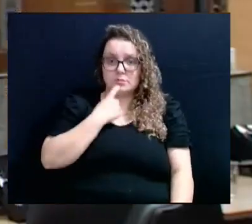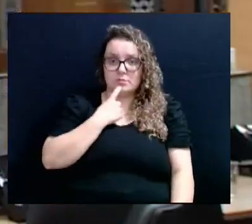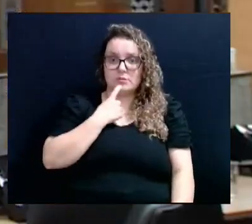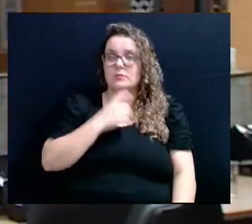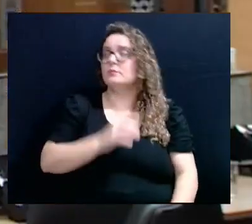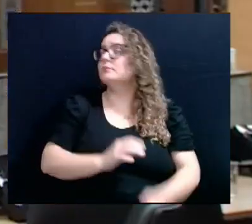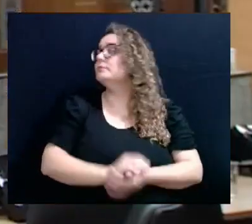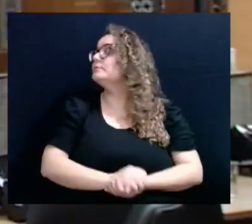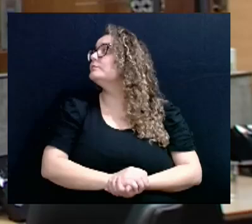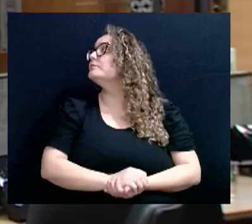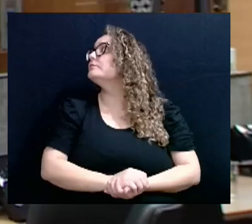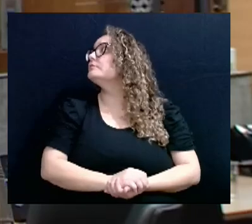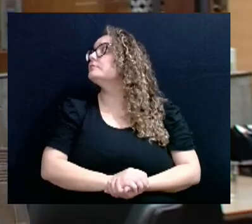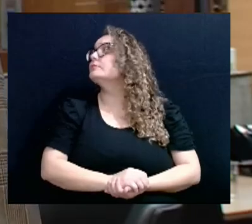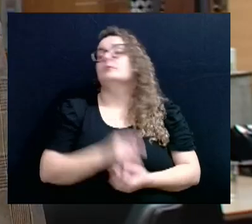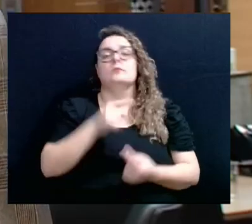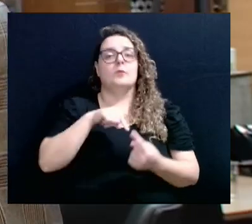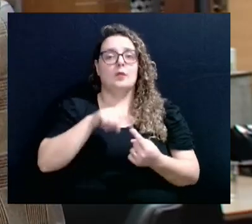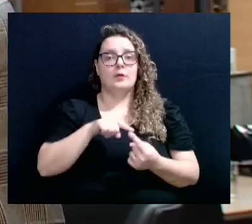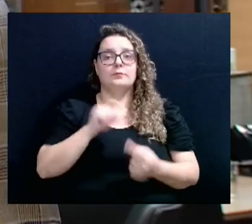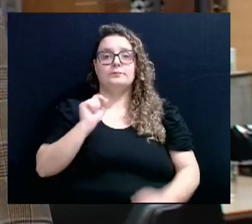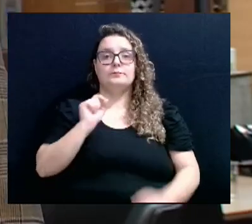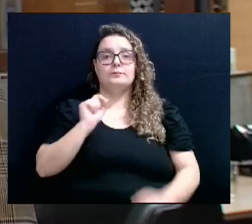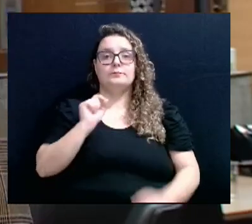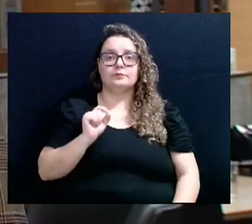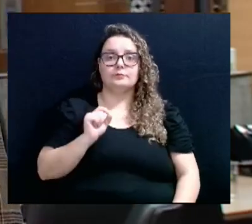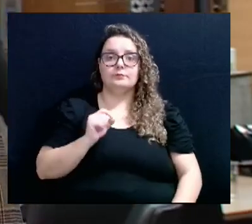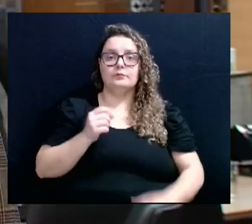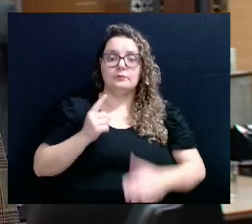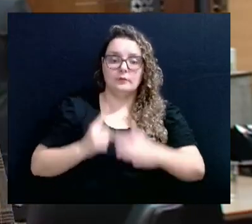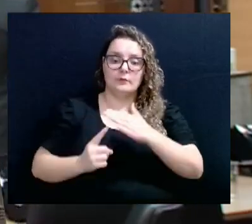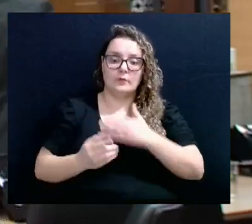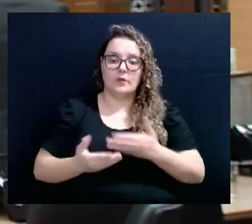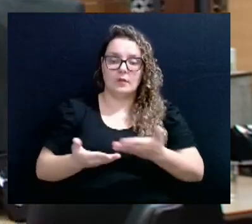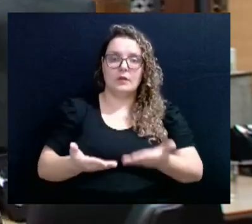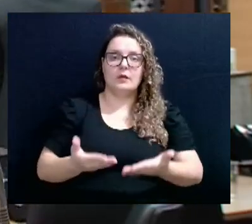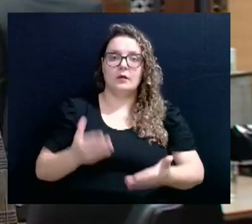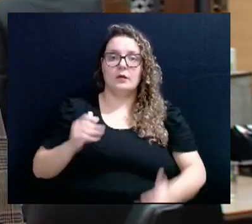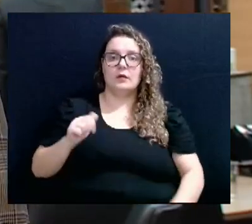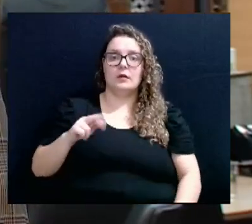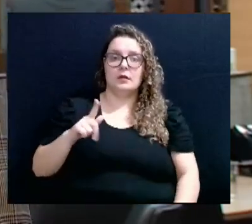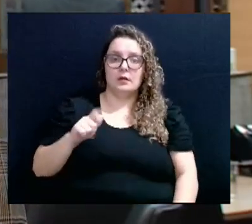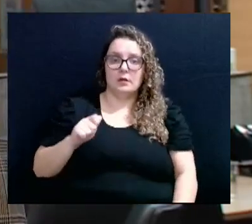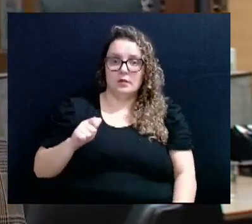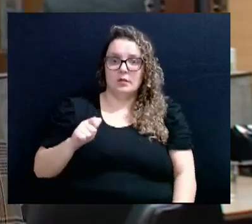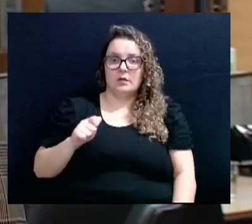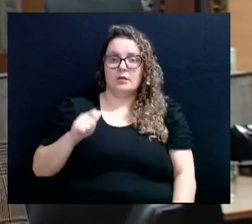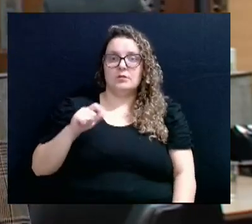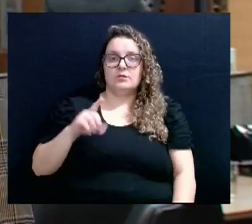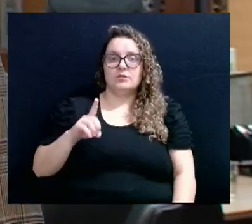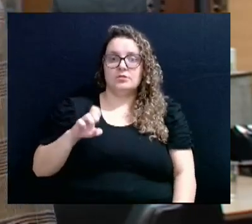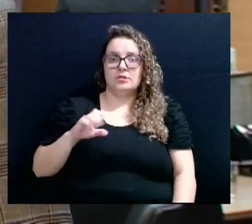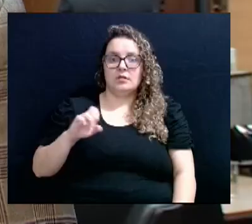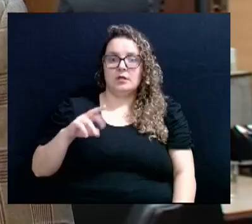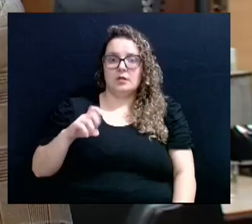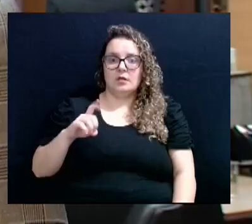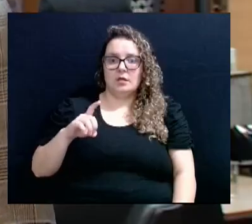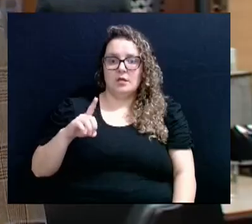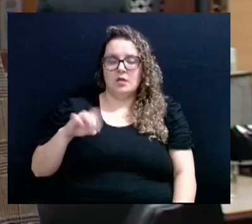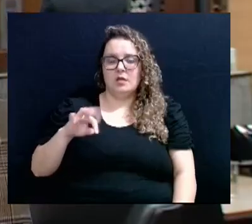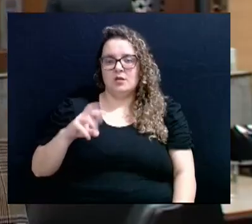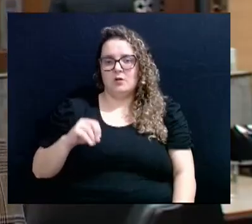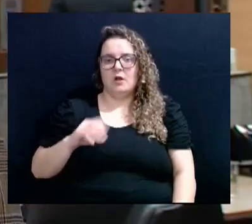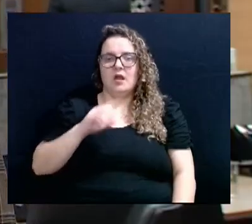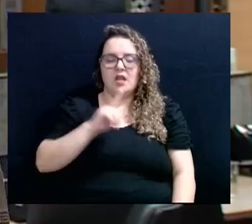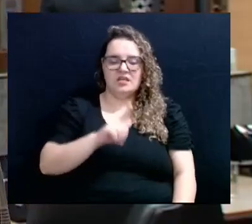a finalidade de fornecer cartas de crédito para os nossos GCM, a Guarda Municipal de Campinas. Hoje,